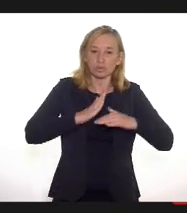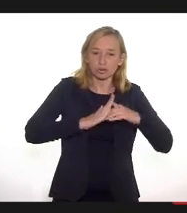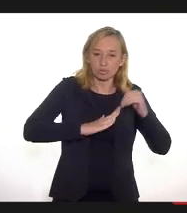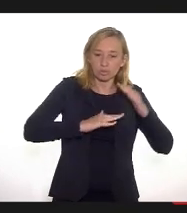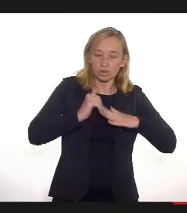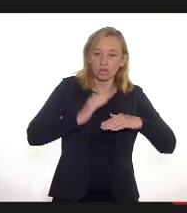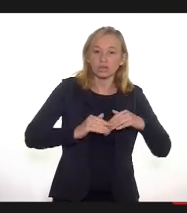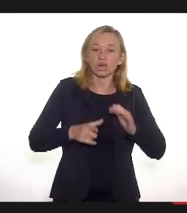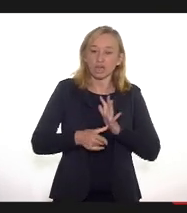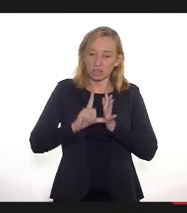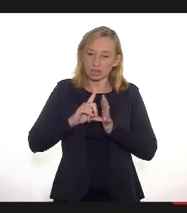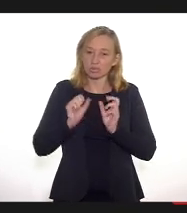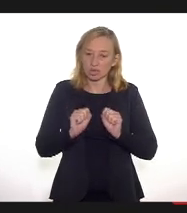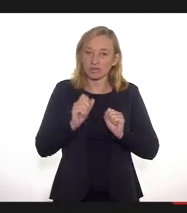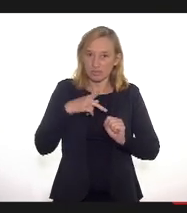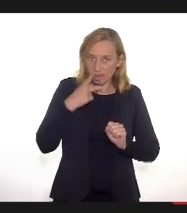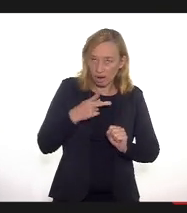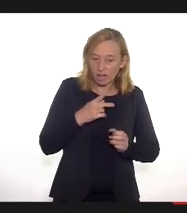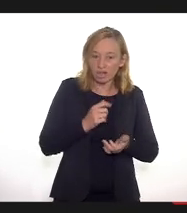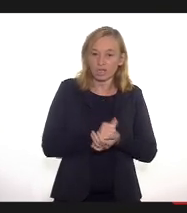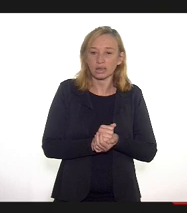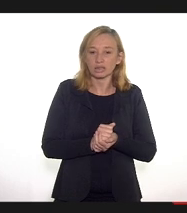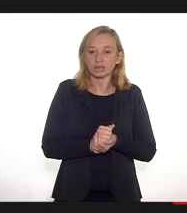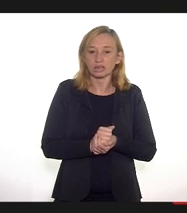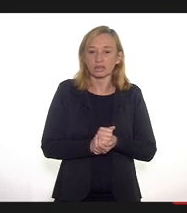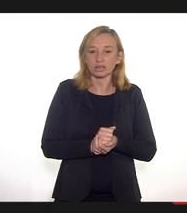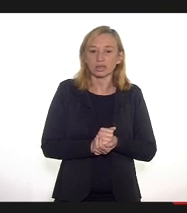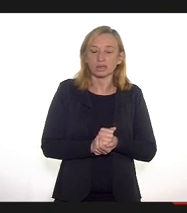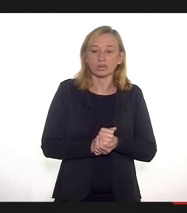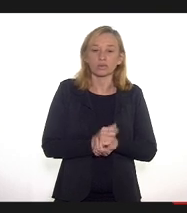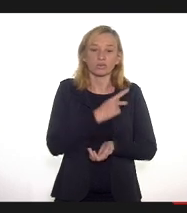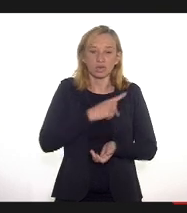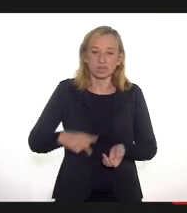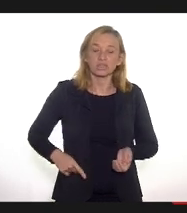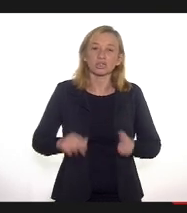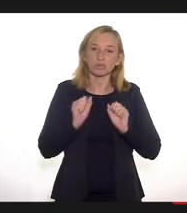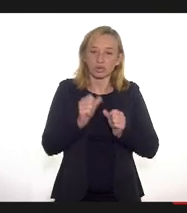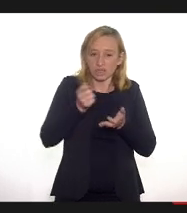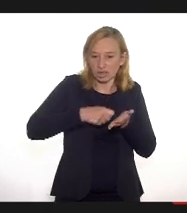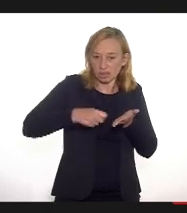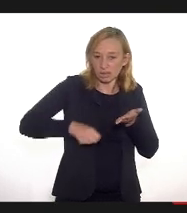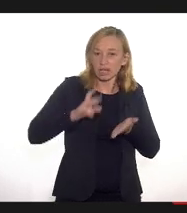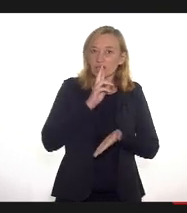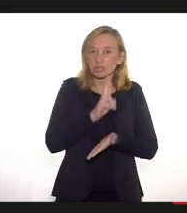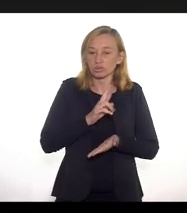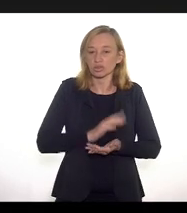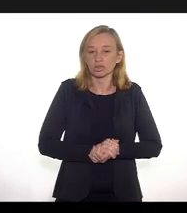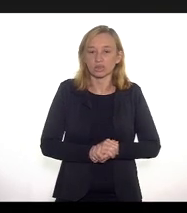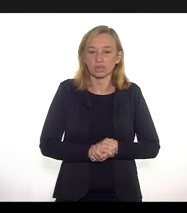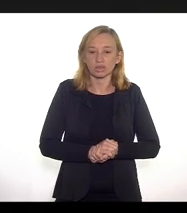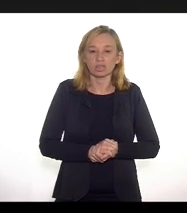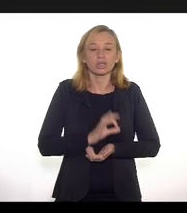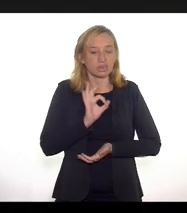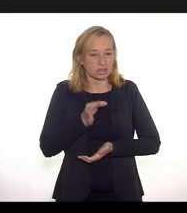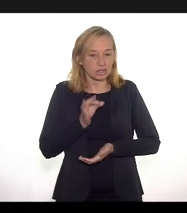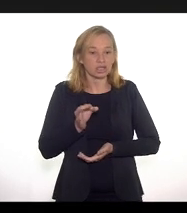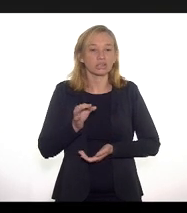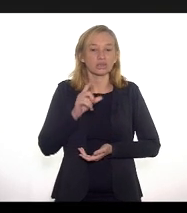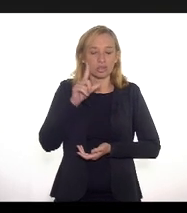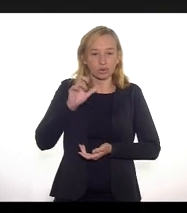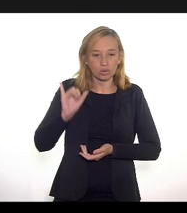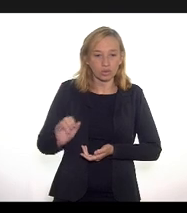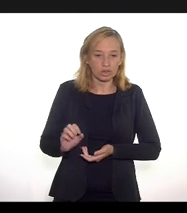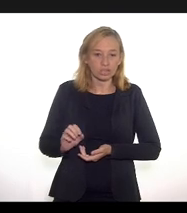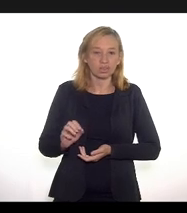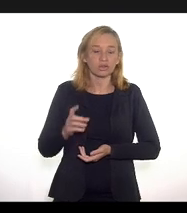falar antes, para o presidente poder anotar e responder. Com certeza, Luiz. Vou chamar aqui a